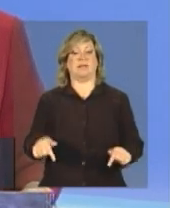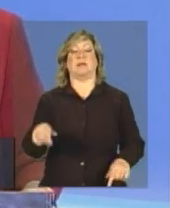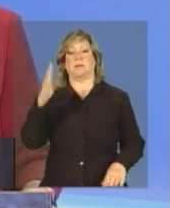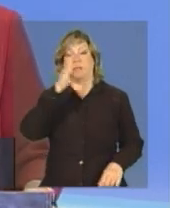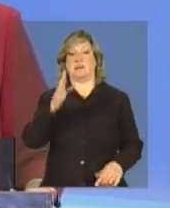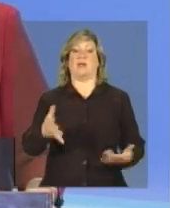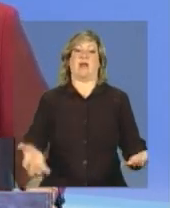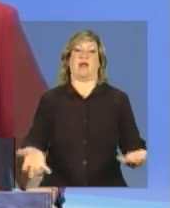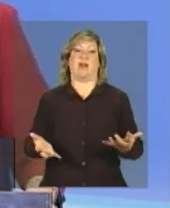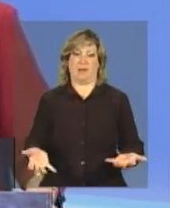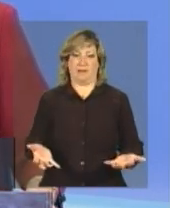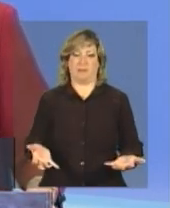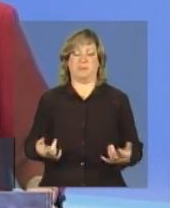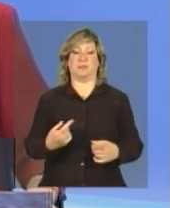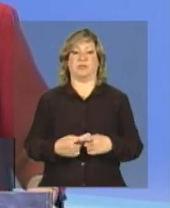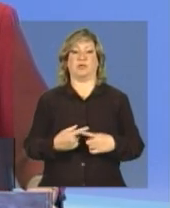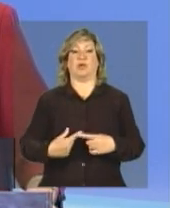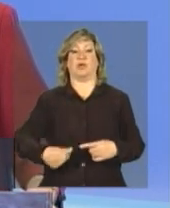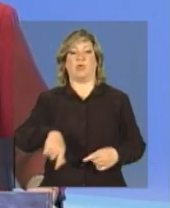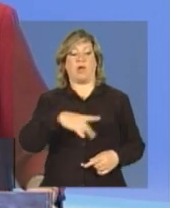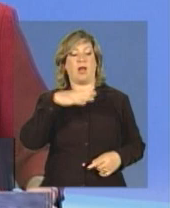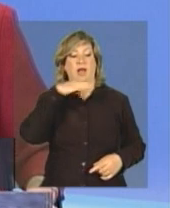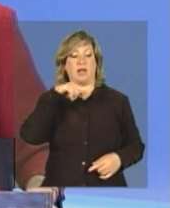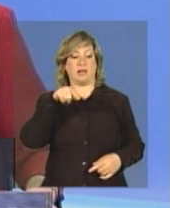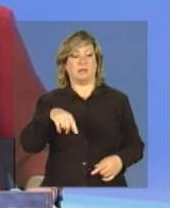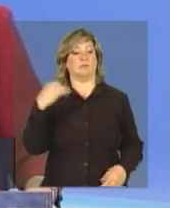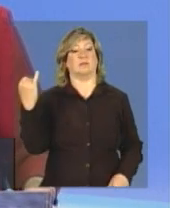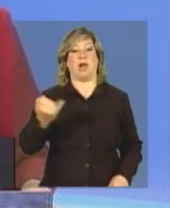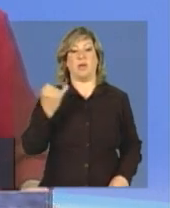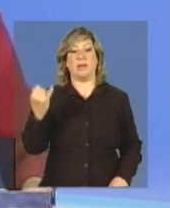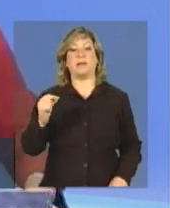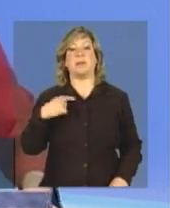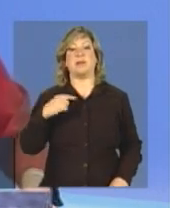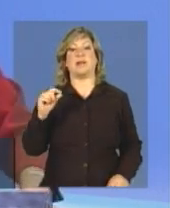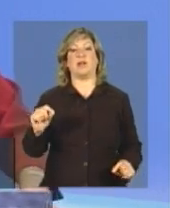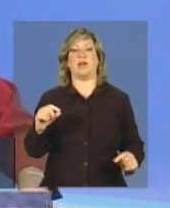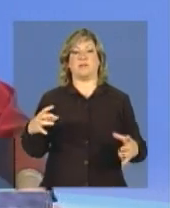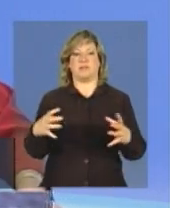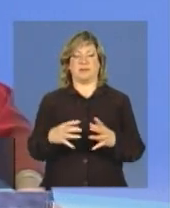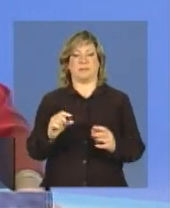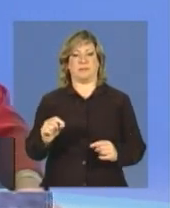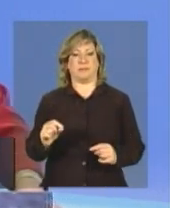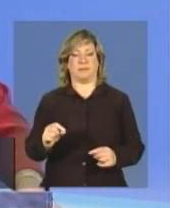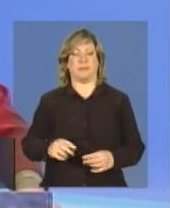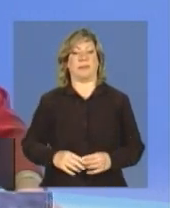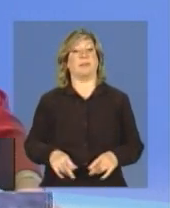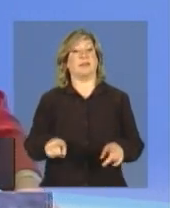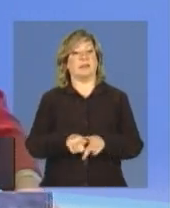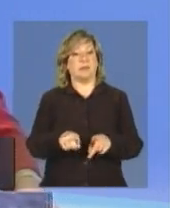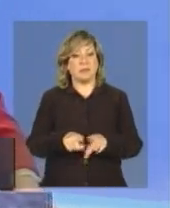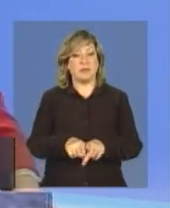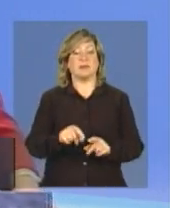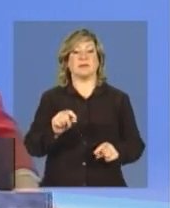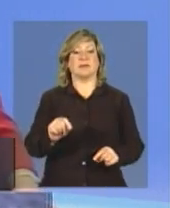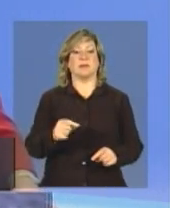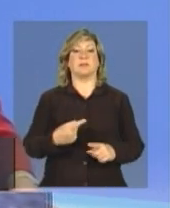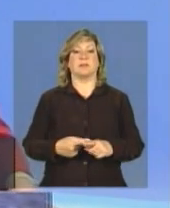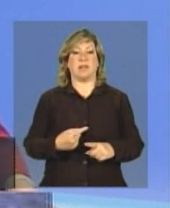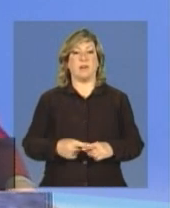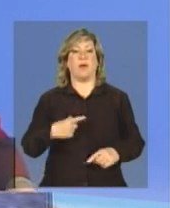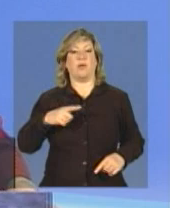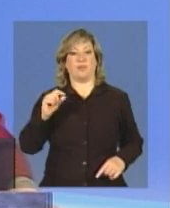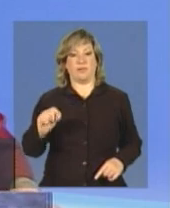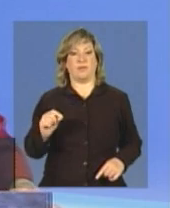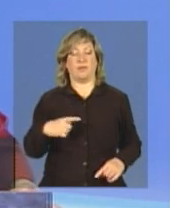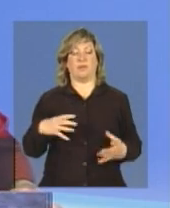do Brasil, nós considerávamos que isso seria essencial. E também pelo fato de que o